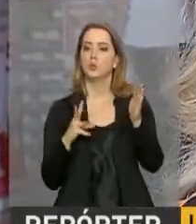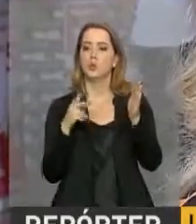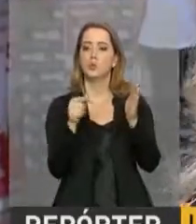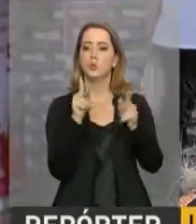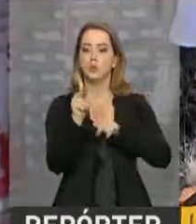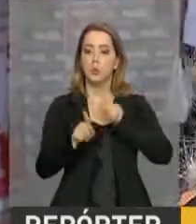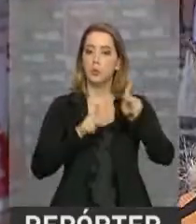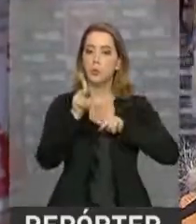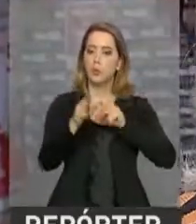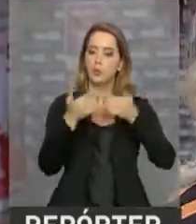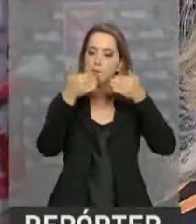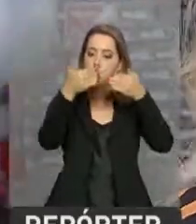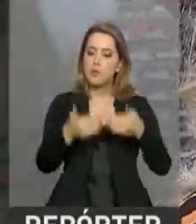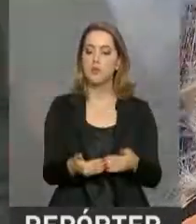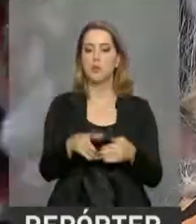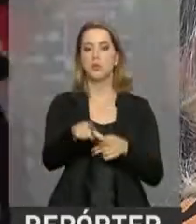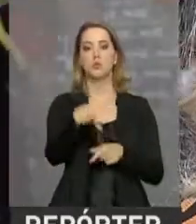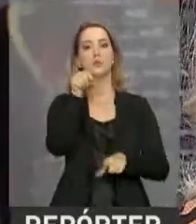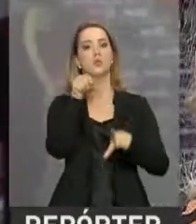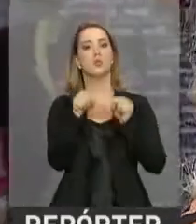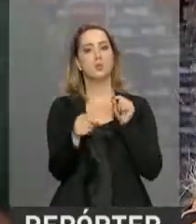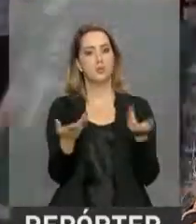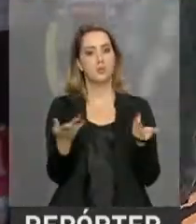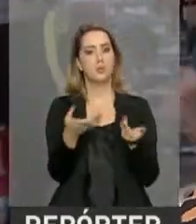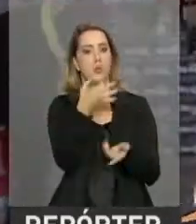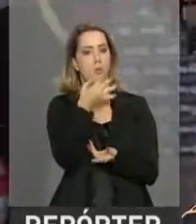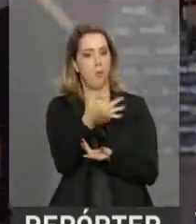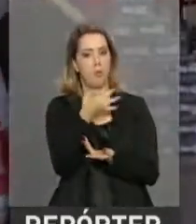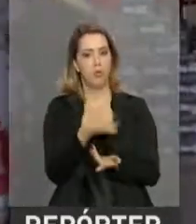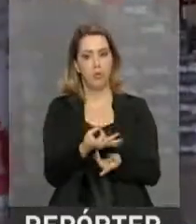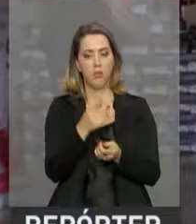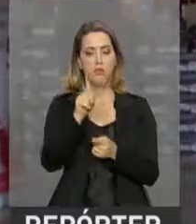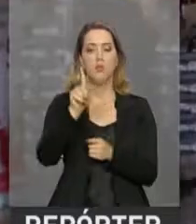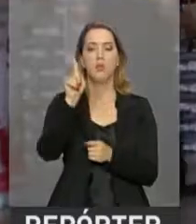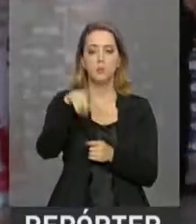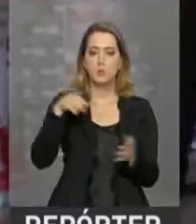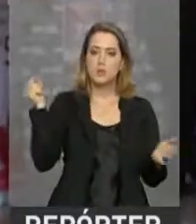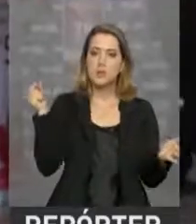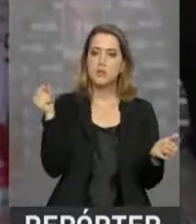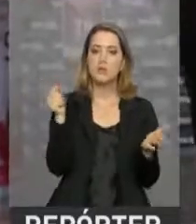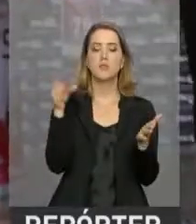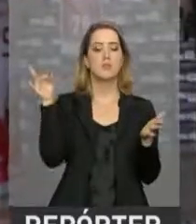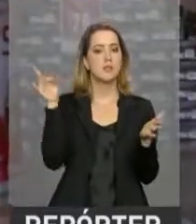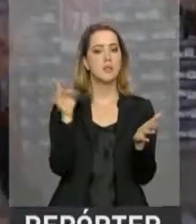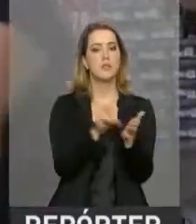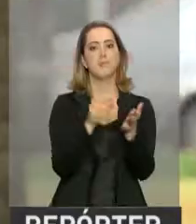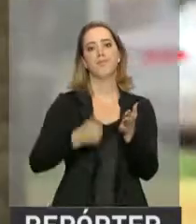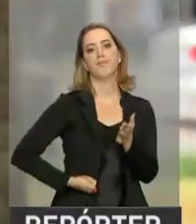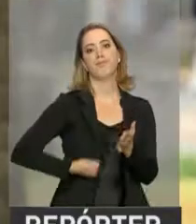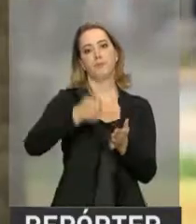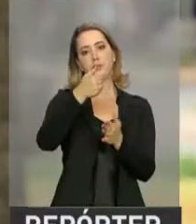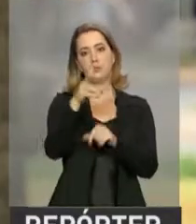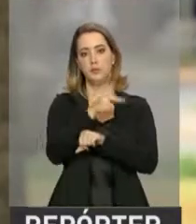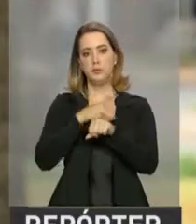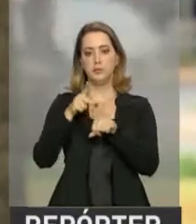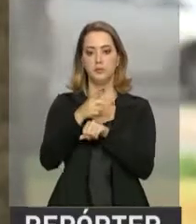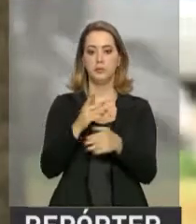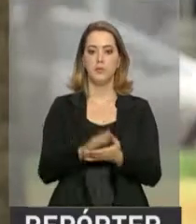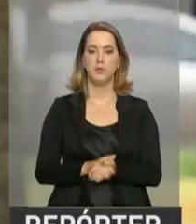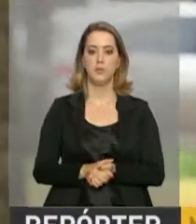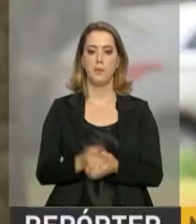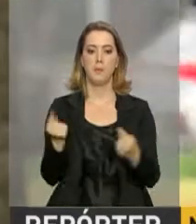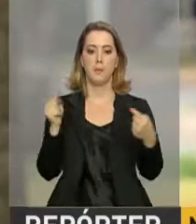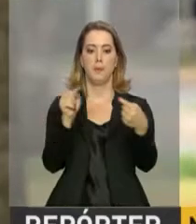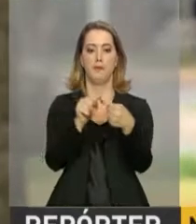a população na frente pra ouvir a população com certeza o nosso país seria muito melhor e é com o objetivo de